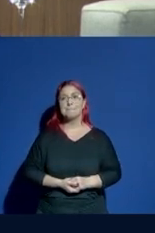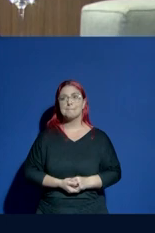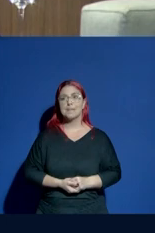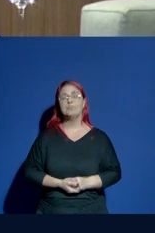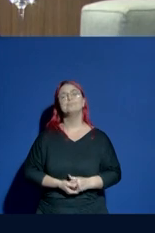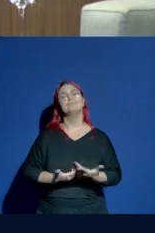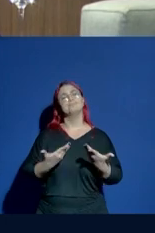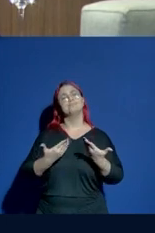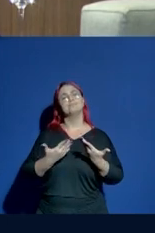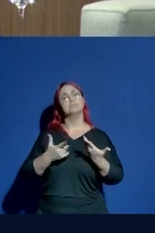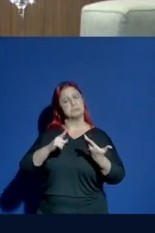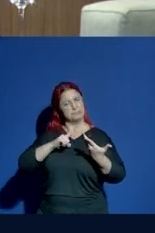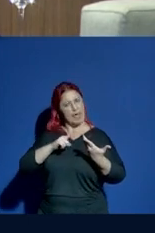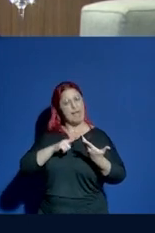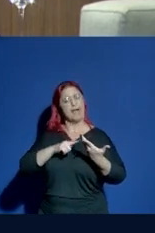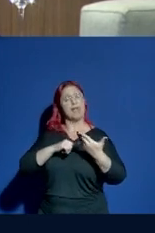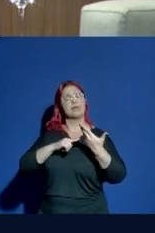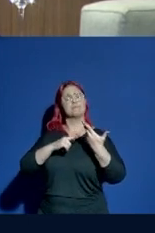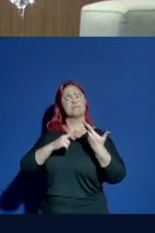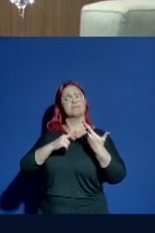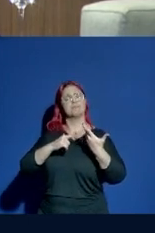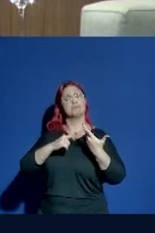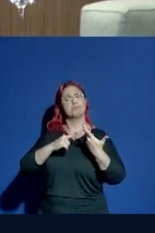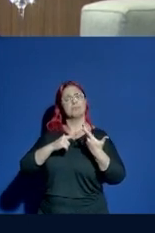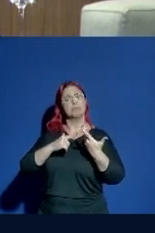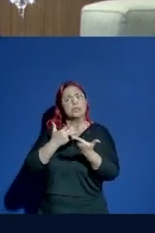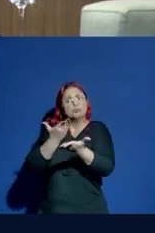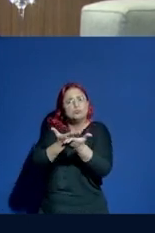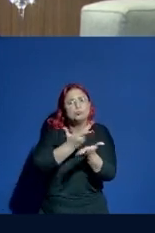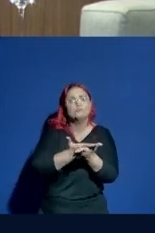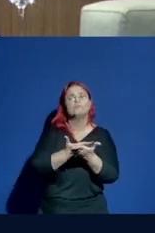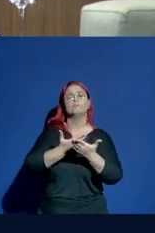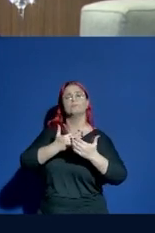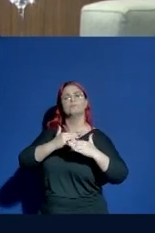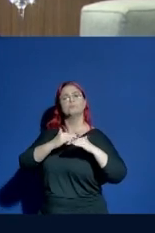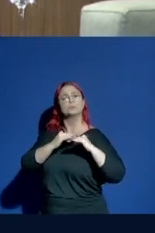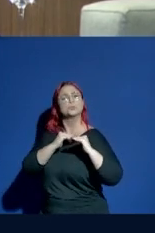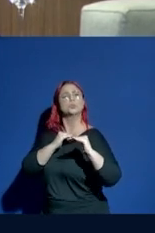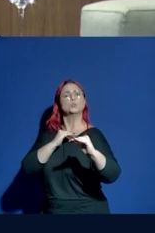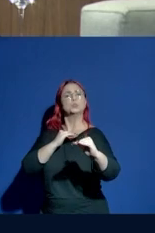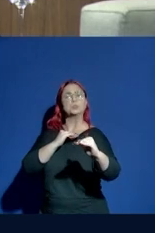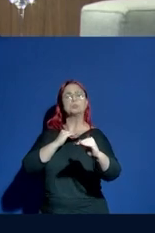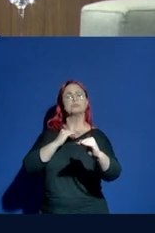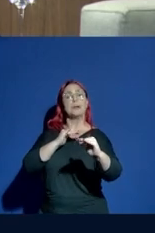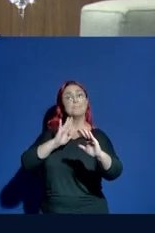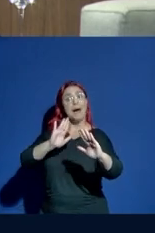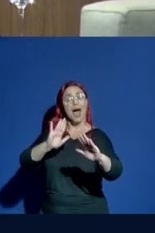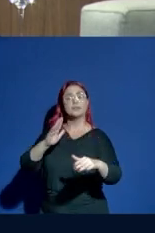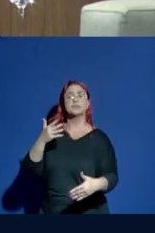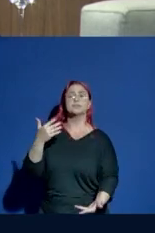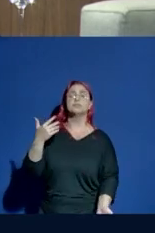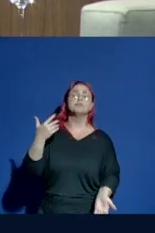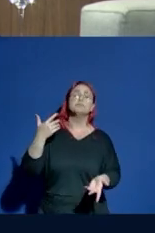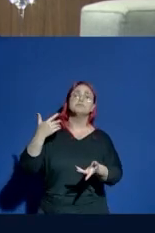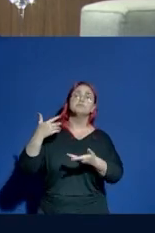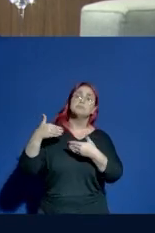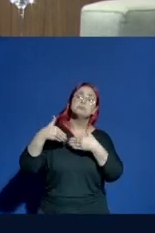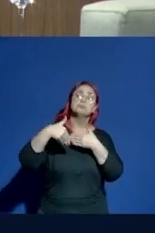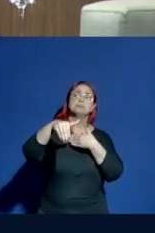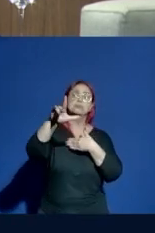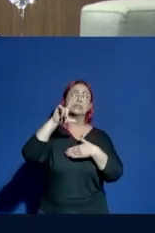sedimentada ou com muito ou muito firme e numa perspectiva que nos parece muito